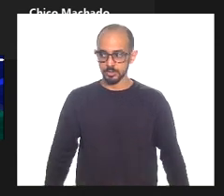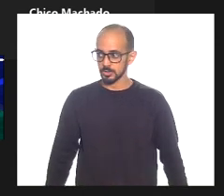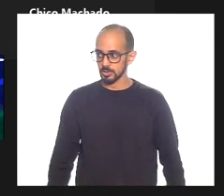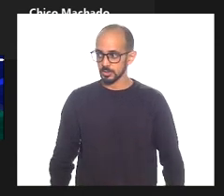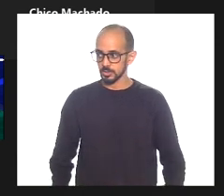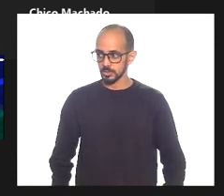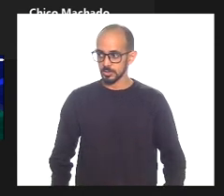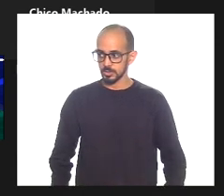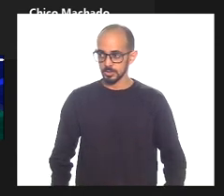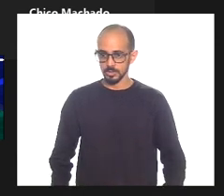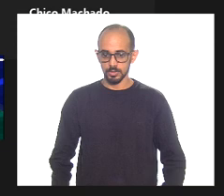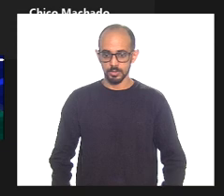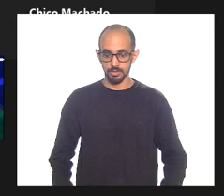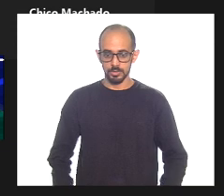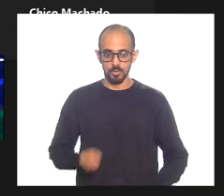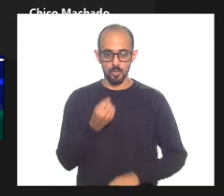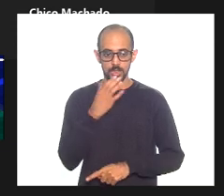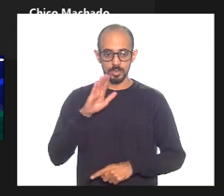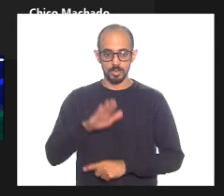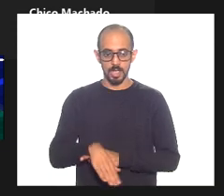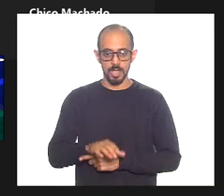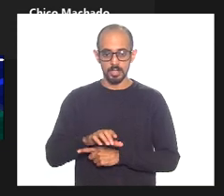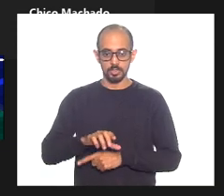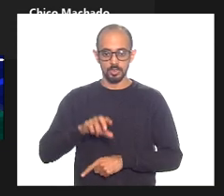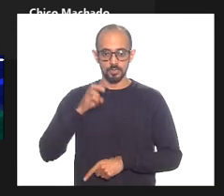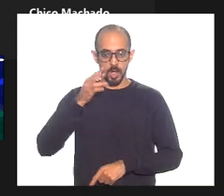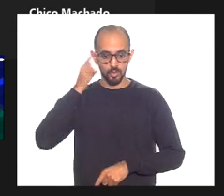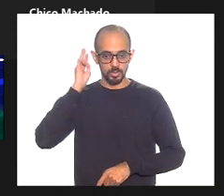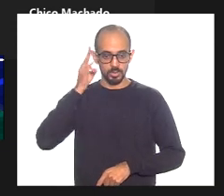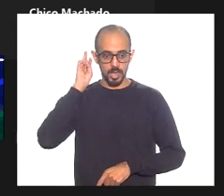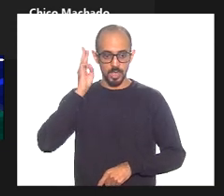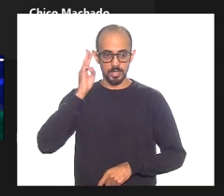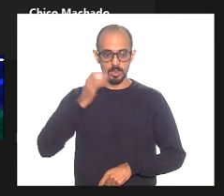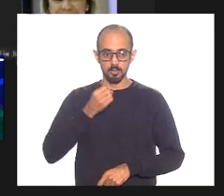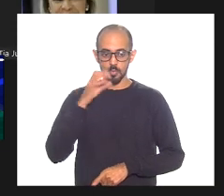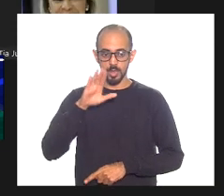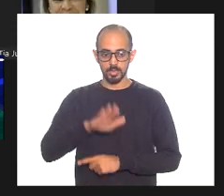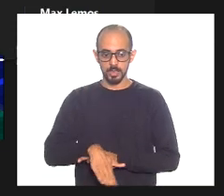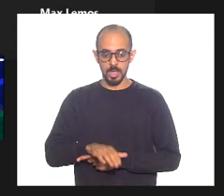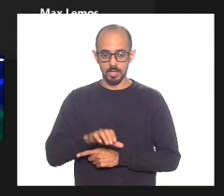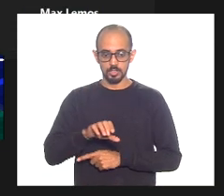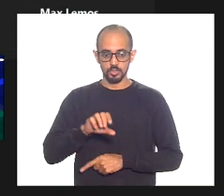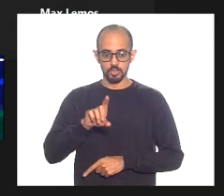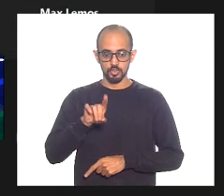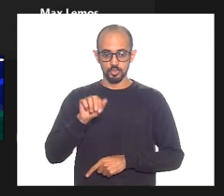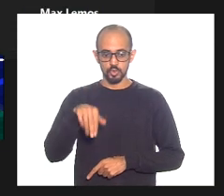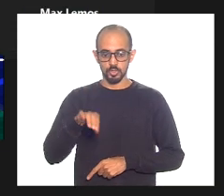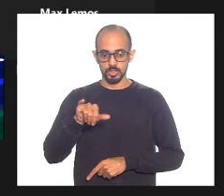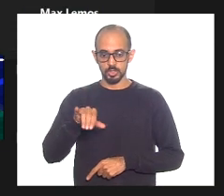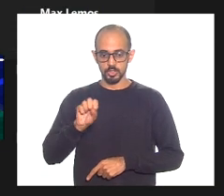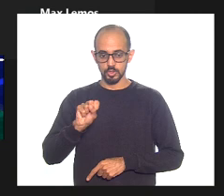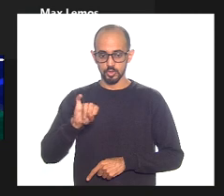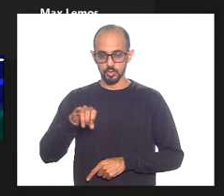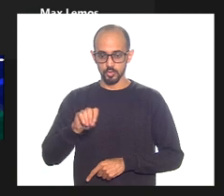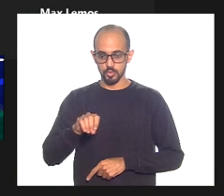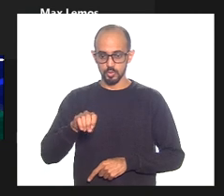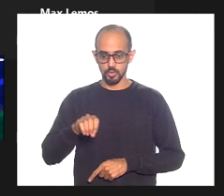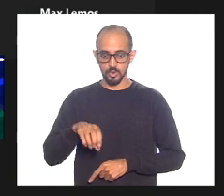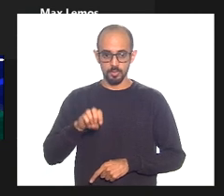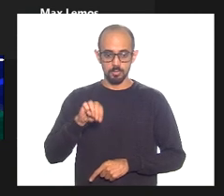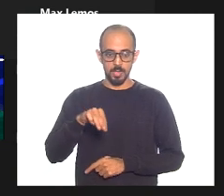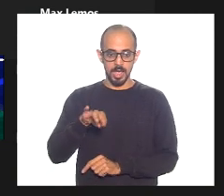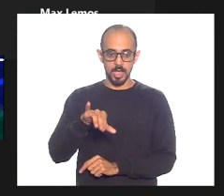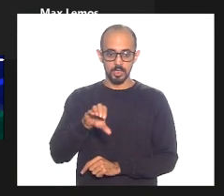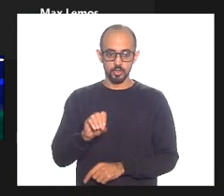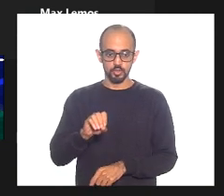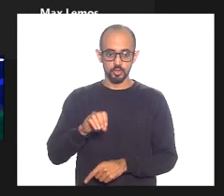Boa tarde, Mink, boa tarde, Luiz, Valdec, Marta, Elton, Dionísio, Márcio, Samuel, Adriana, Márcio,